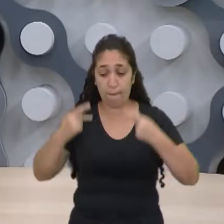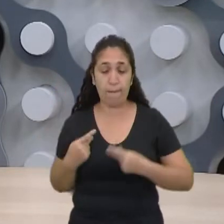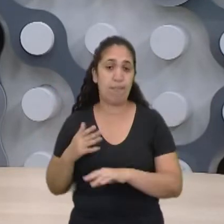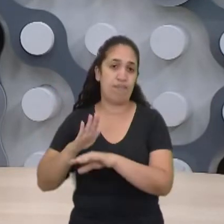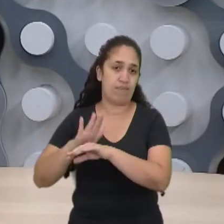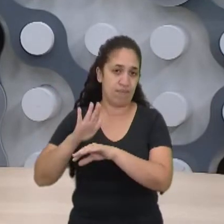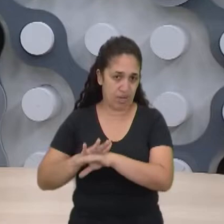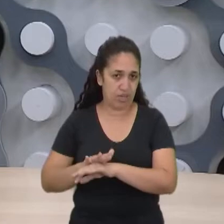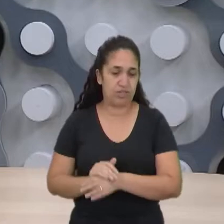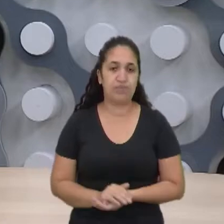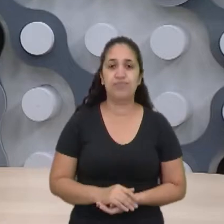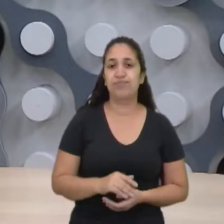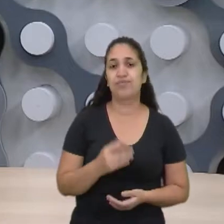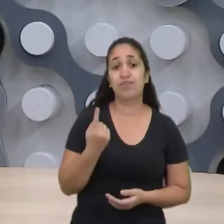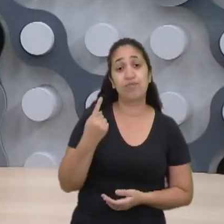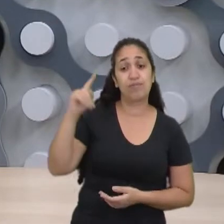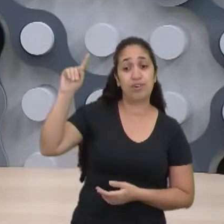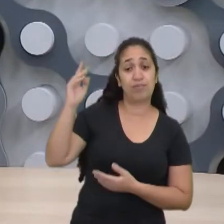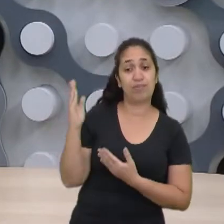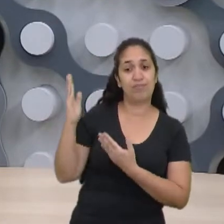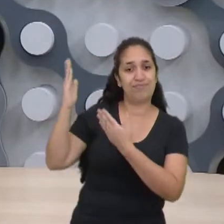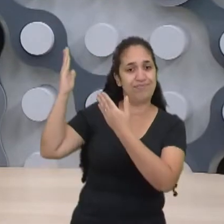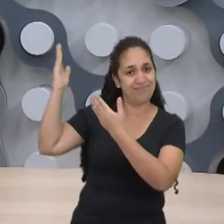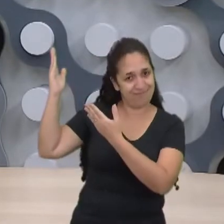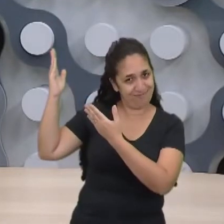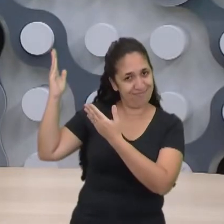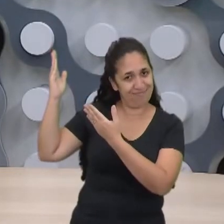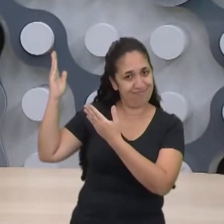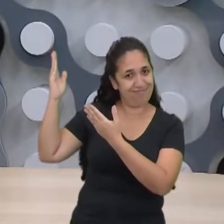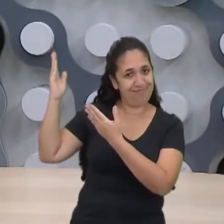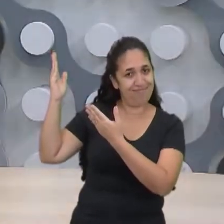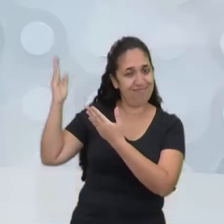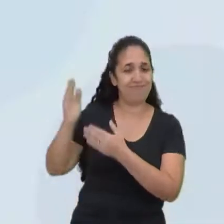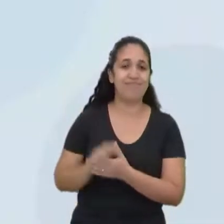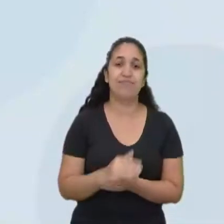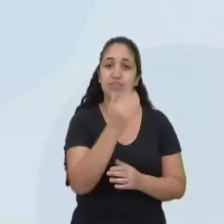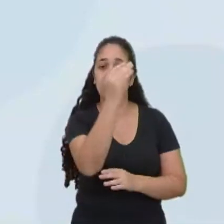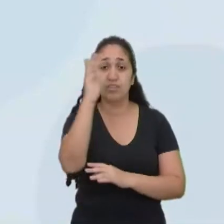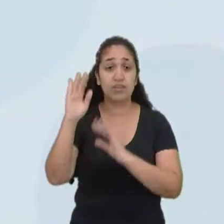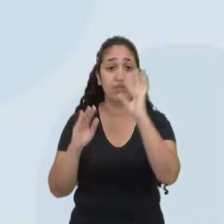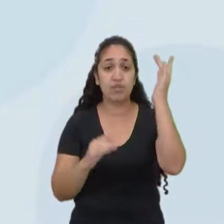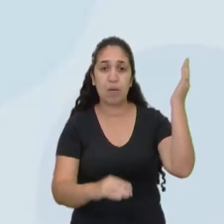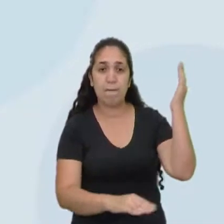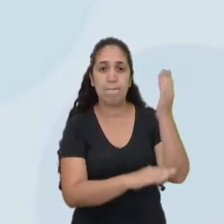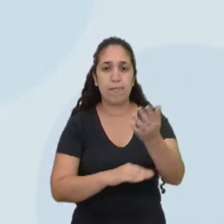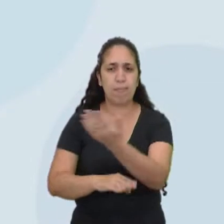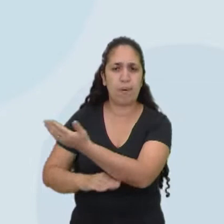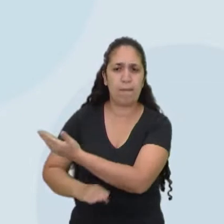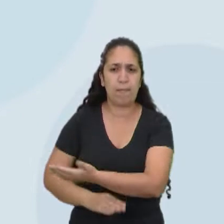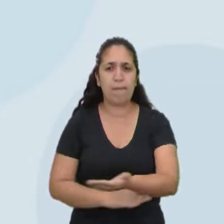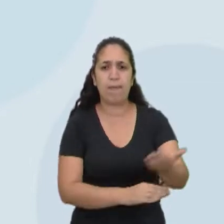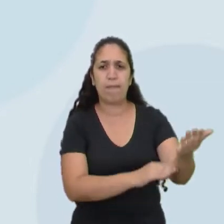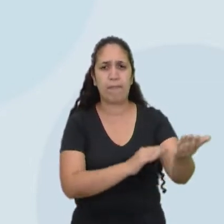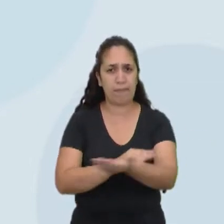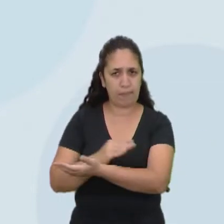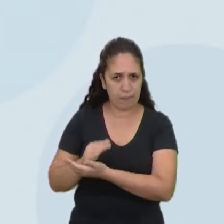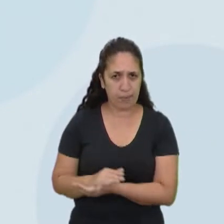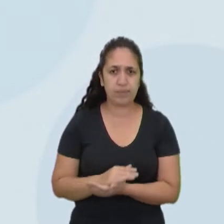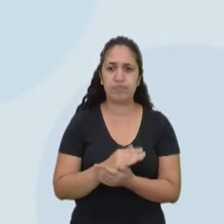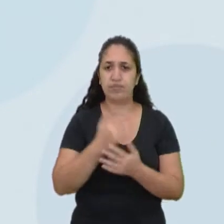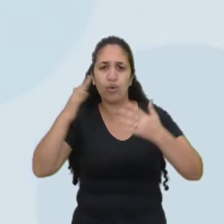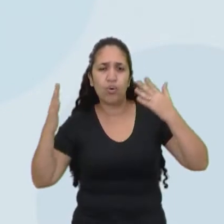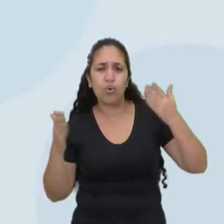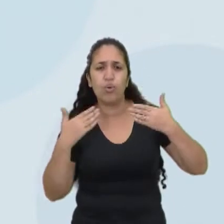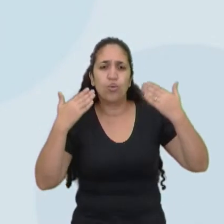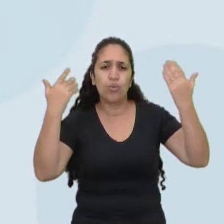humano. Vamos lá para a próxima tela, que a gente vai ver aí desmatamento de florestas, aí mudanças no clima,